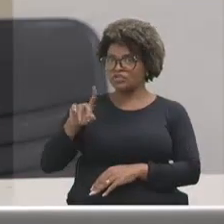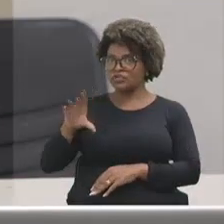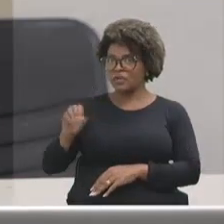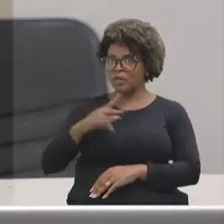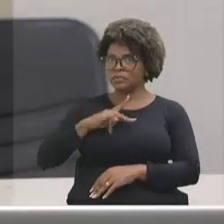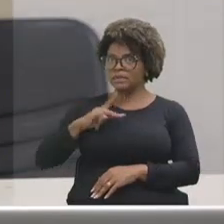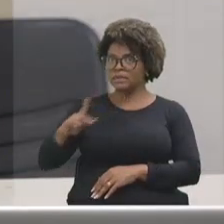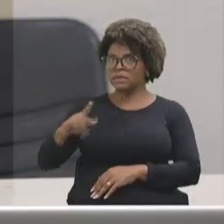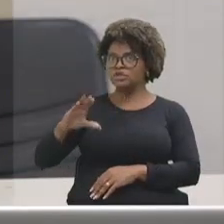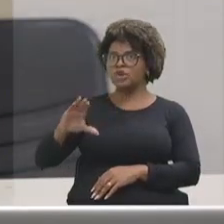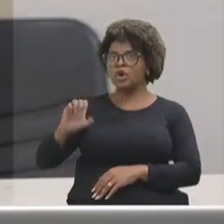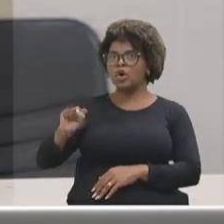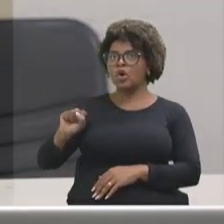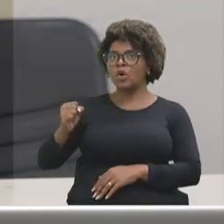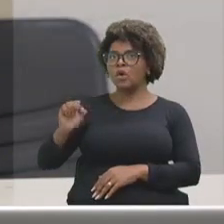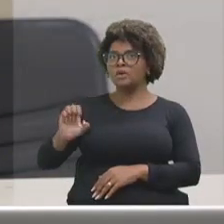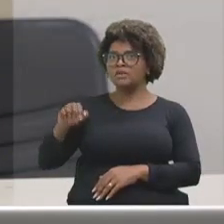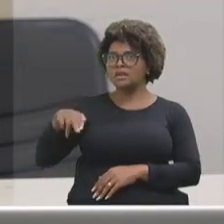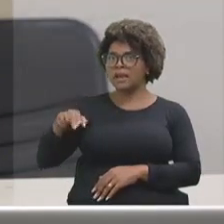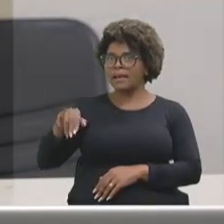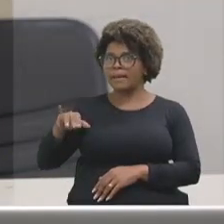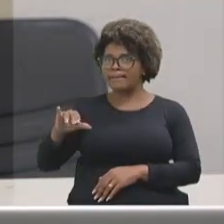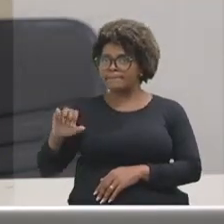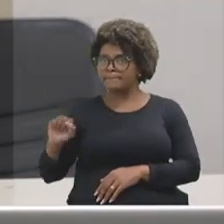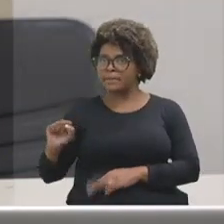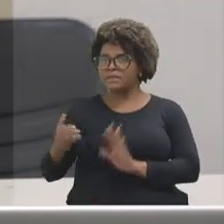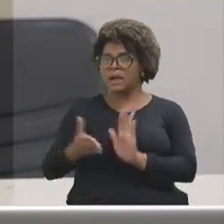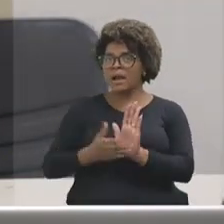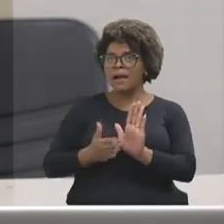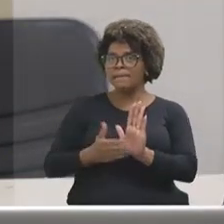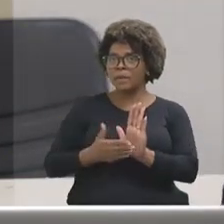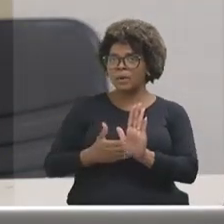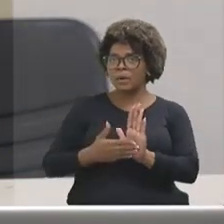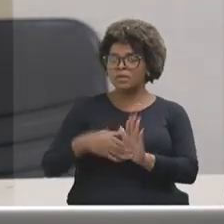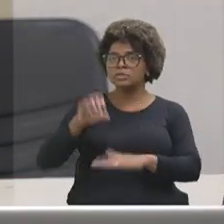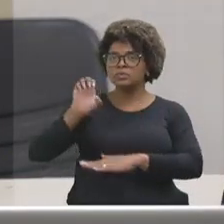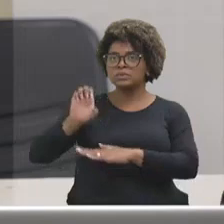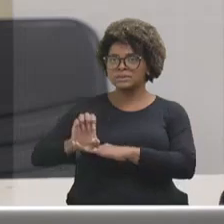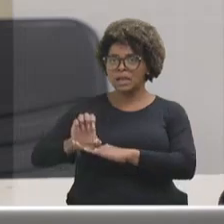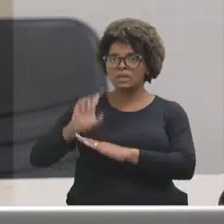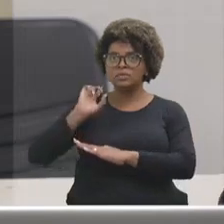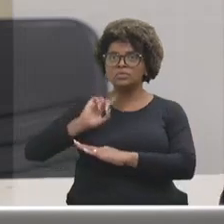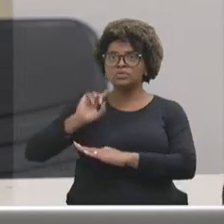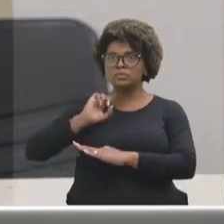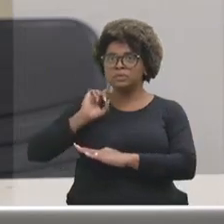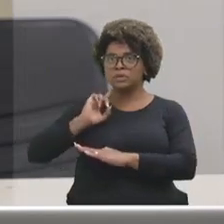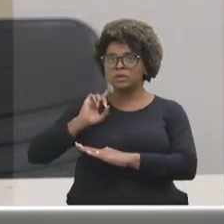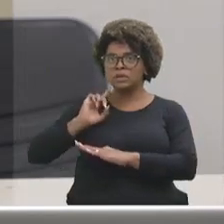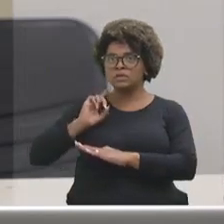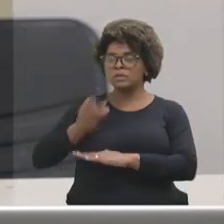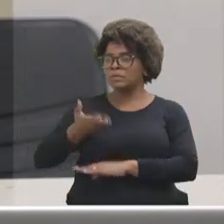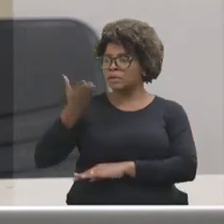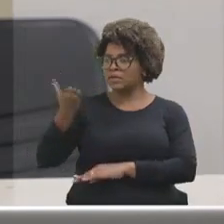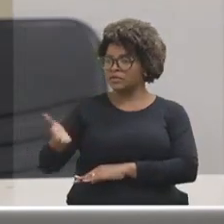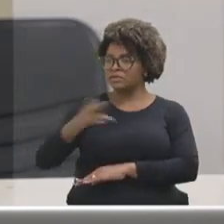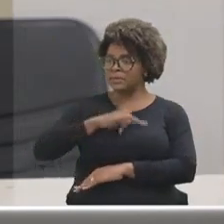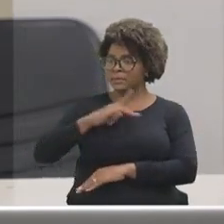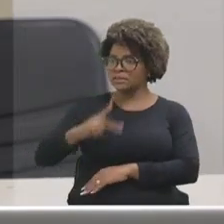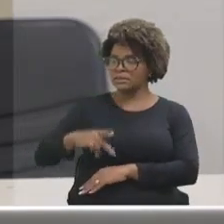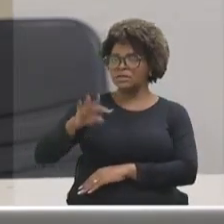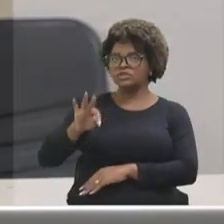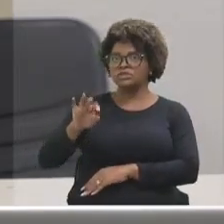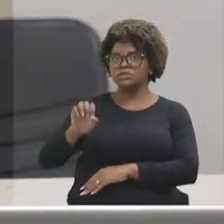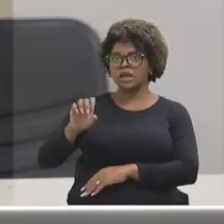proposta que o Estado de Minas vai trazer para para o presidente da deuzinho é a